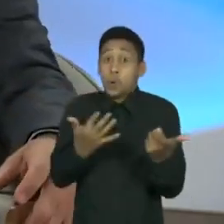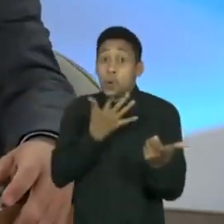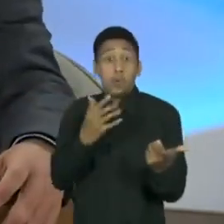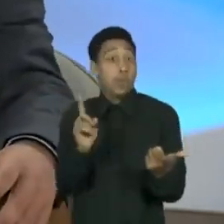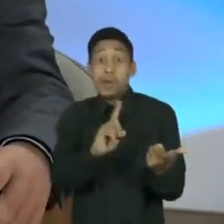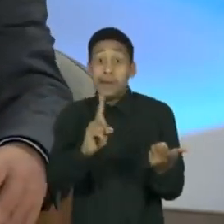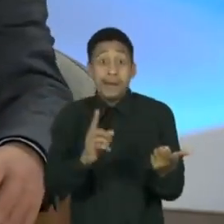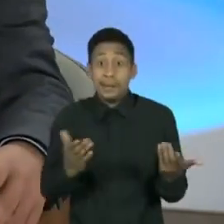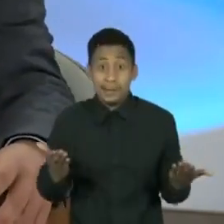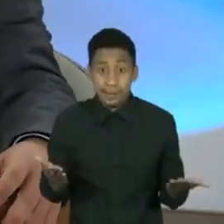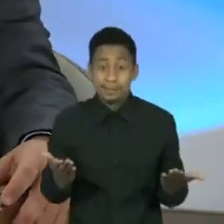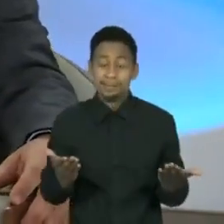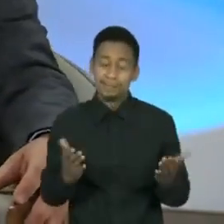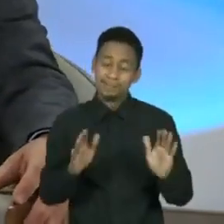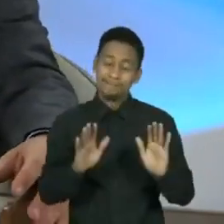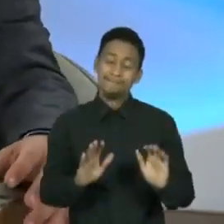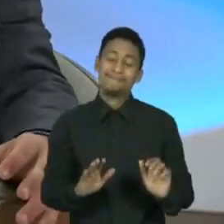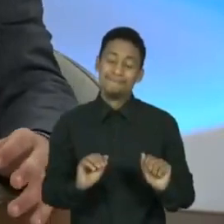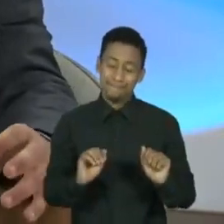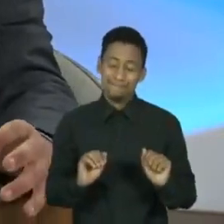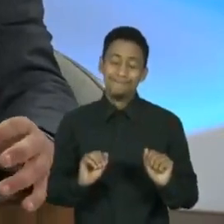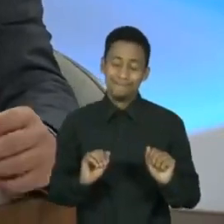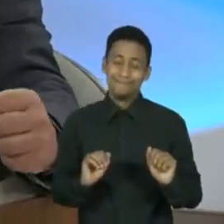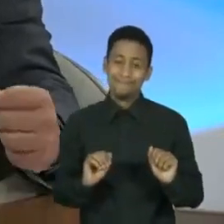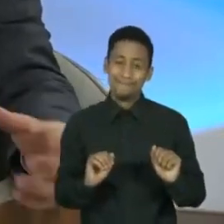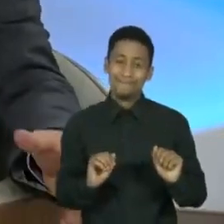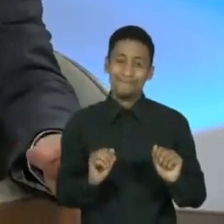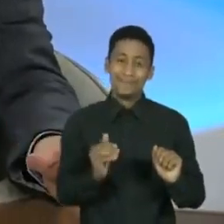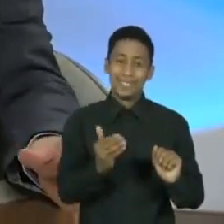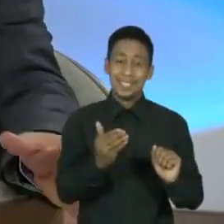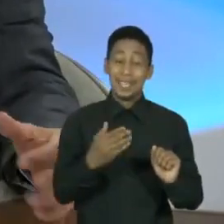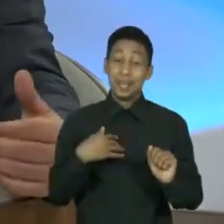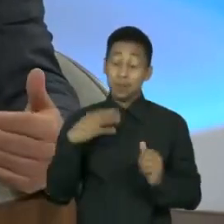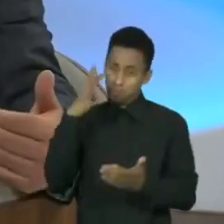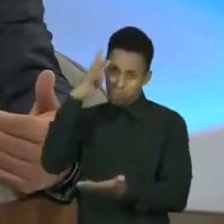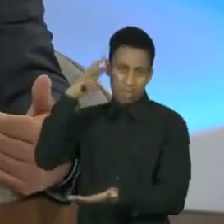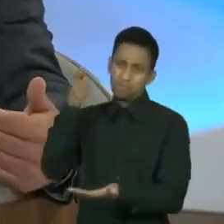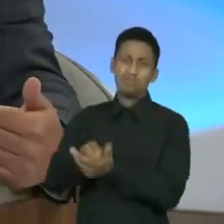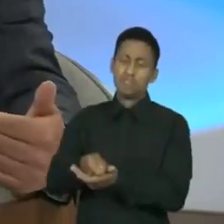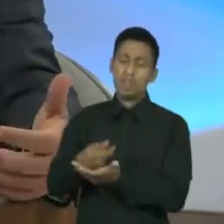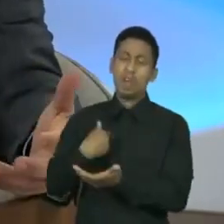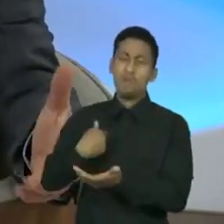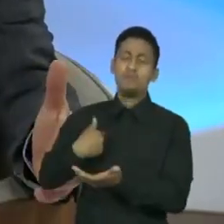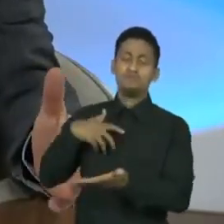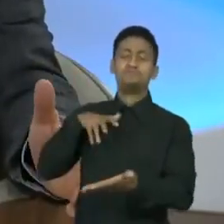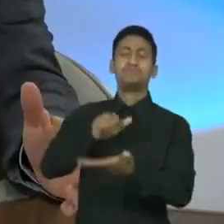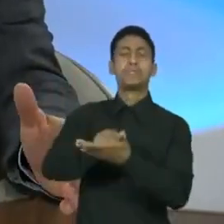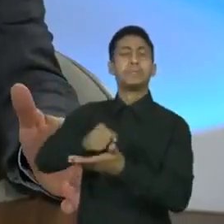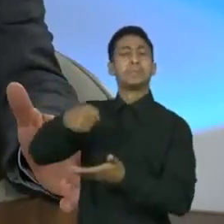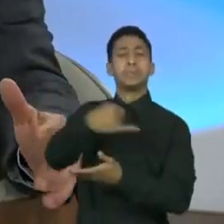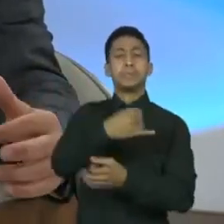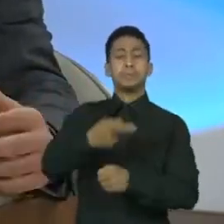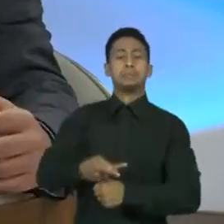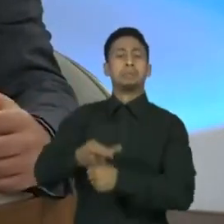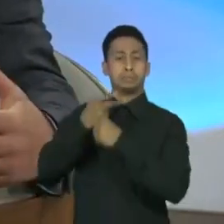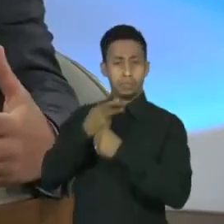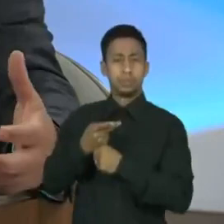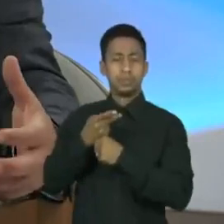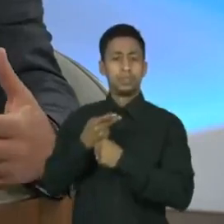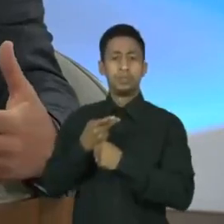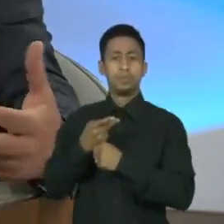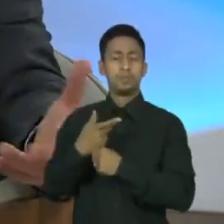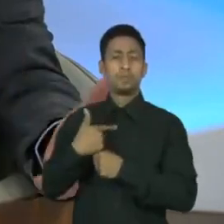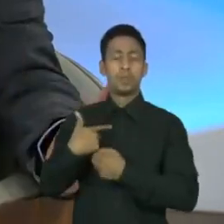todos. Mas eu decidi apostar, porque o que me movia a escrever essa história